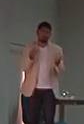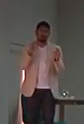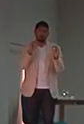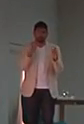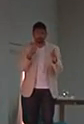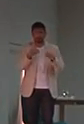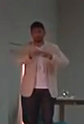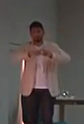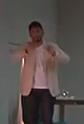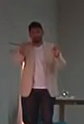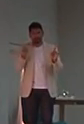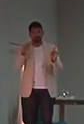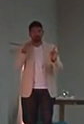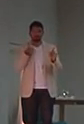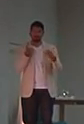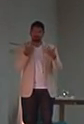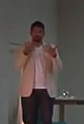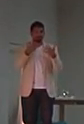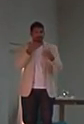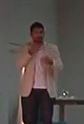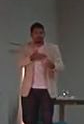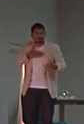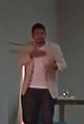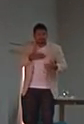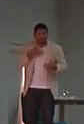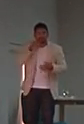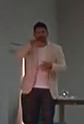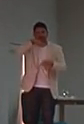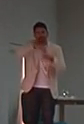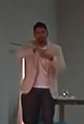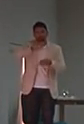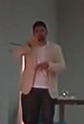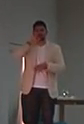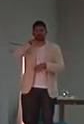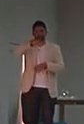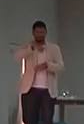fico honrado com o voto de todos vocês. Muito obrigado.